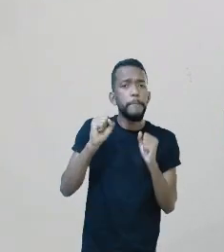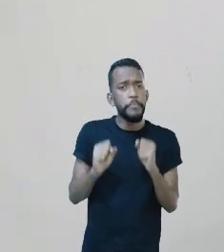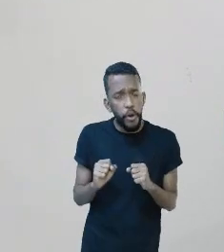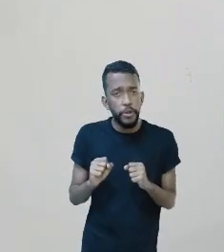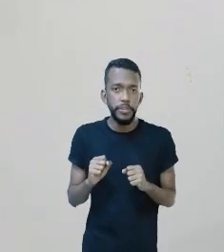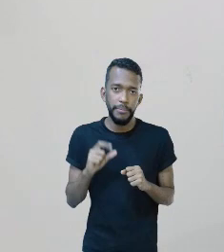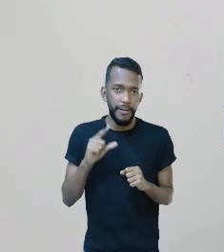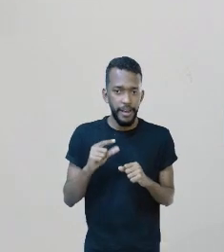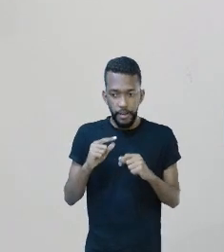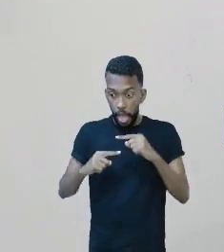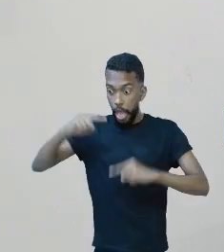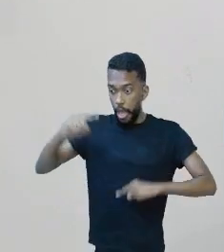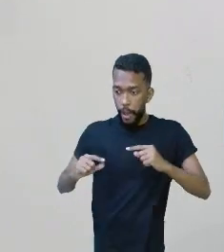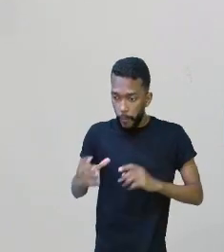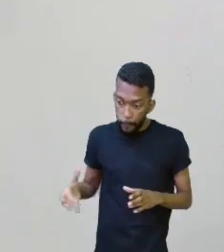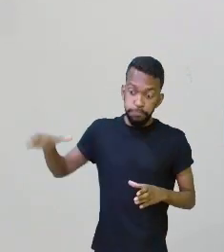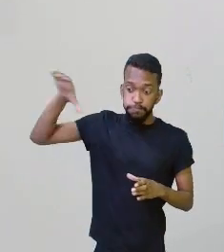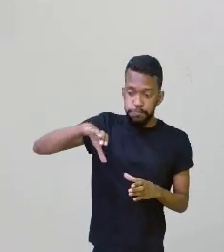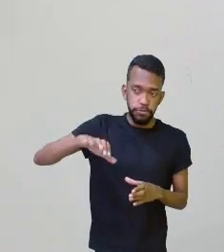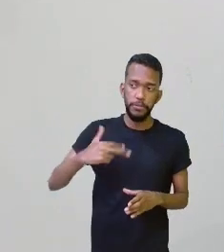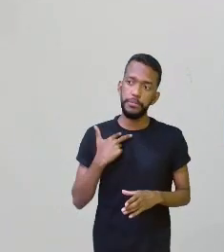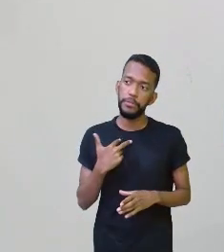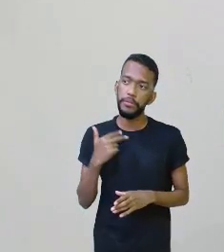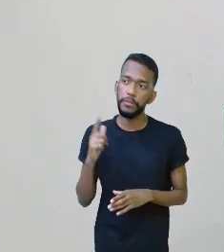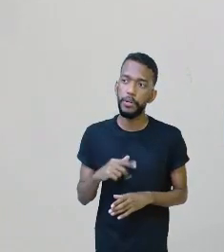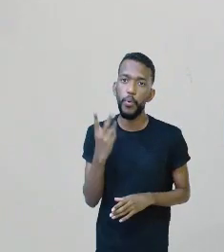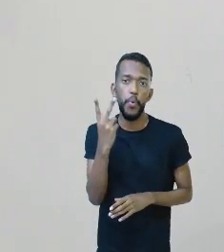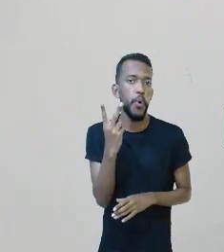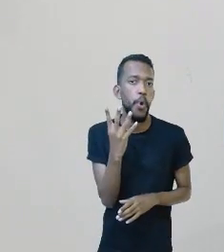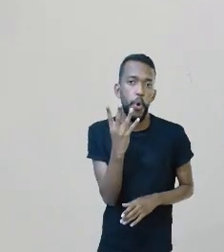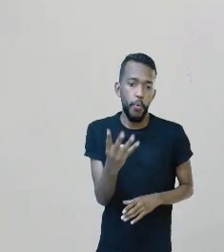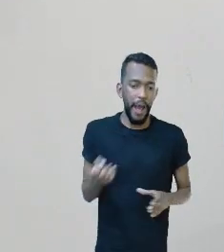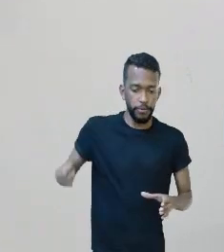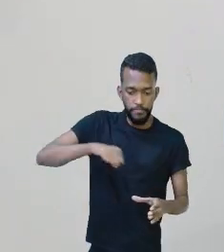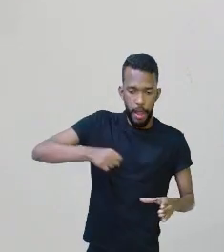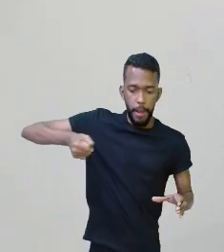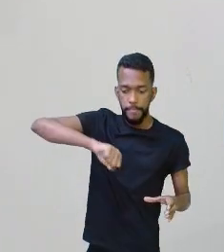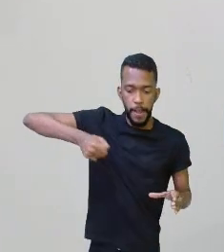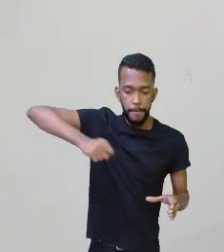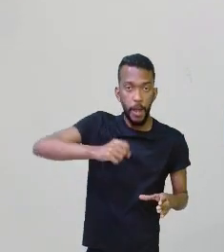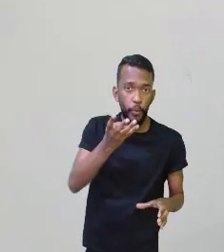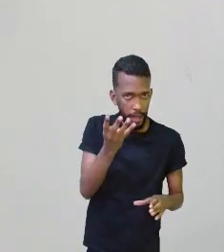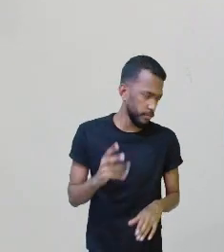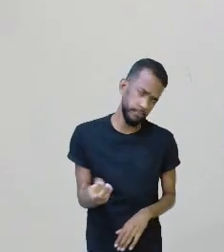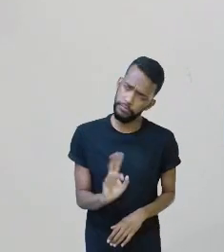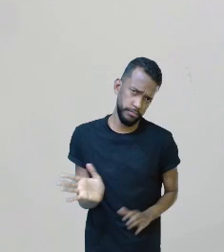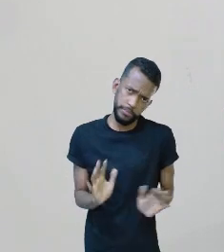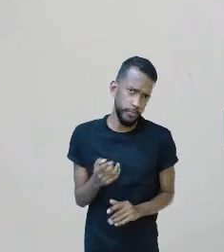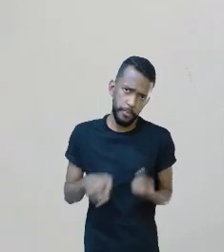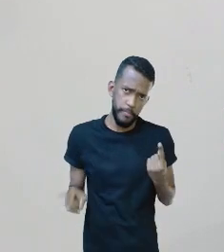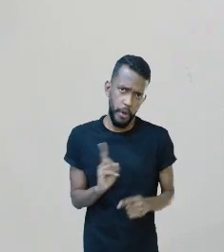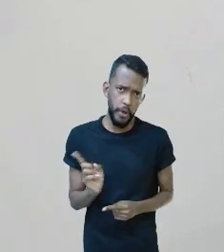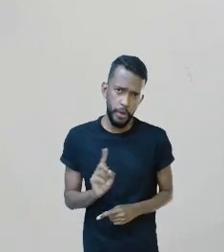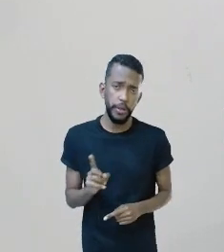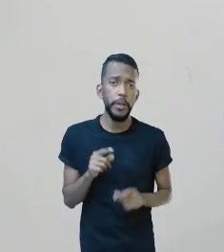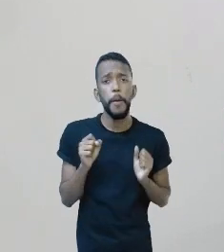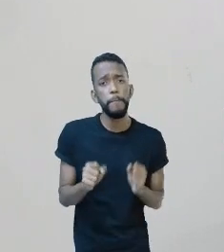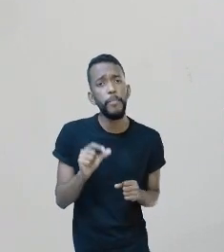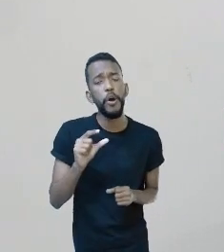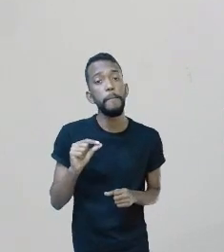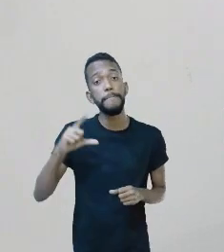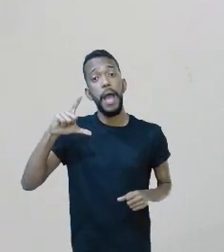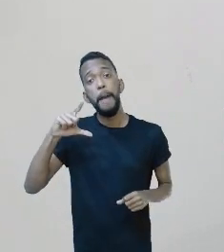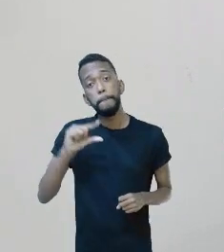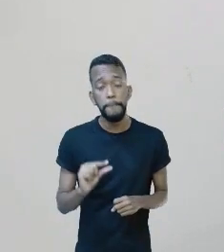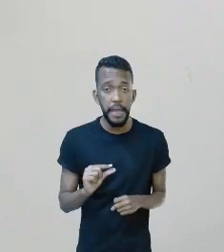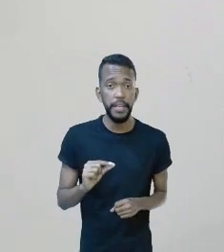mas nunca vai variar muito. Por exemplo, não serão 4 xícaras. Dependendo da xícara que você tenha, pode ser um pouquinho a